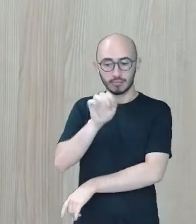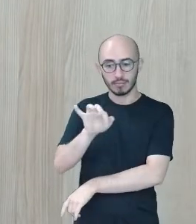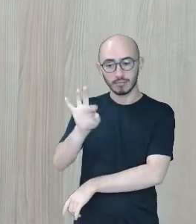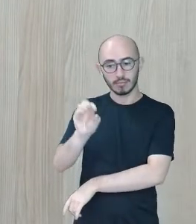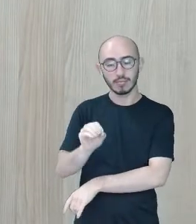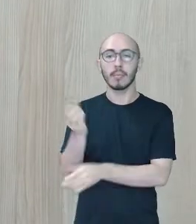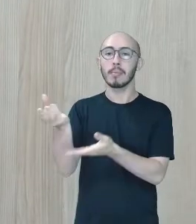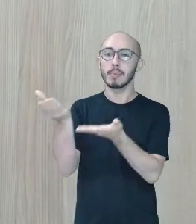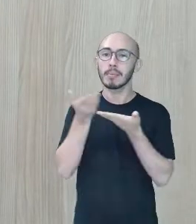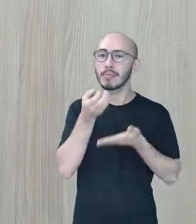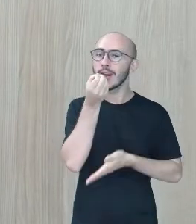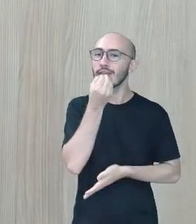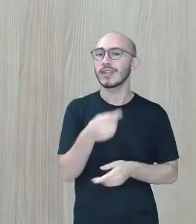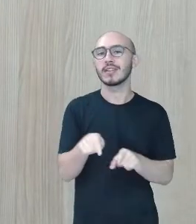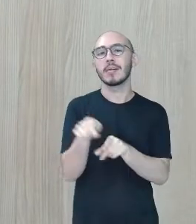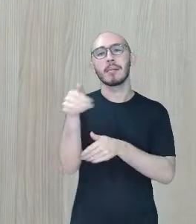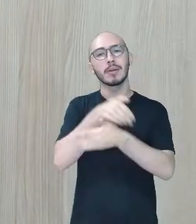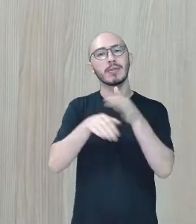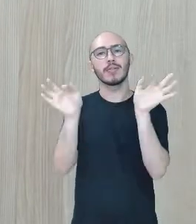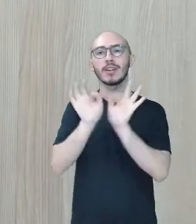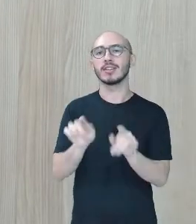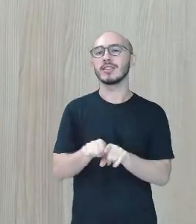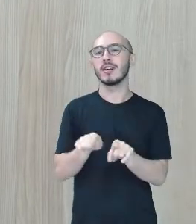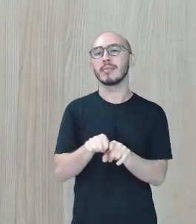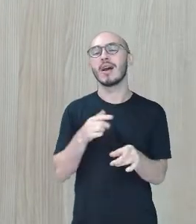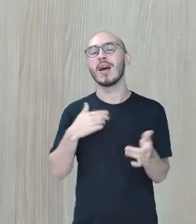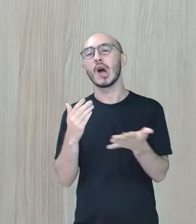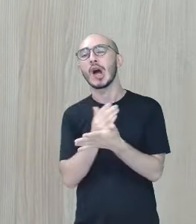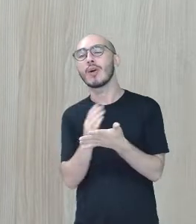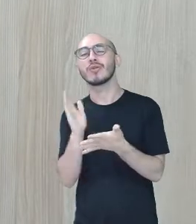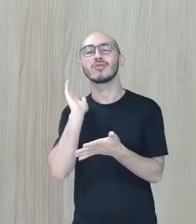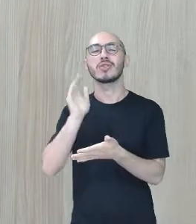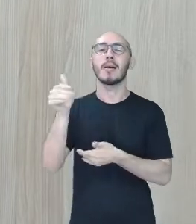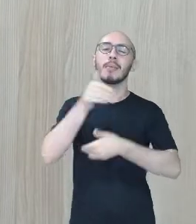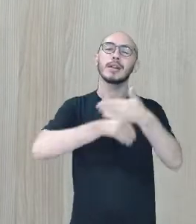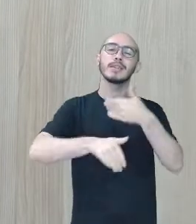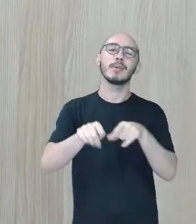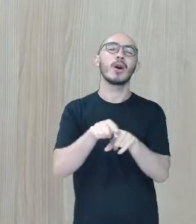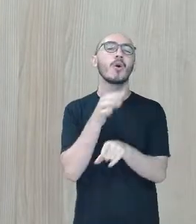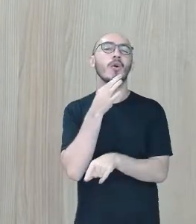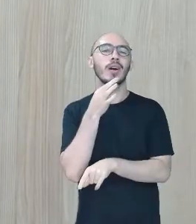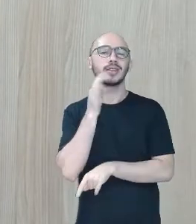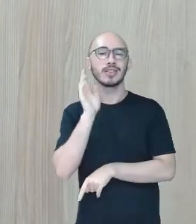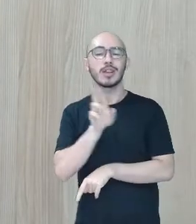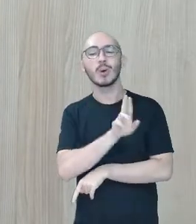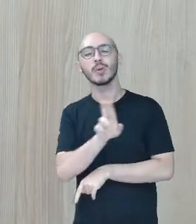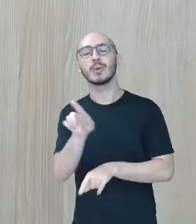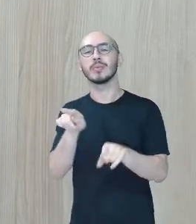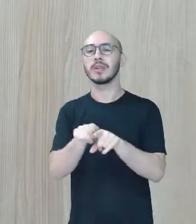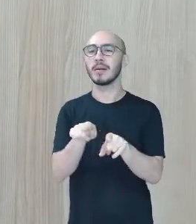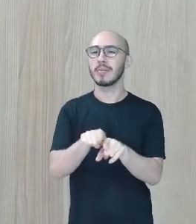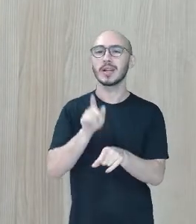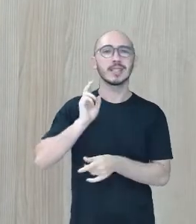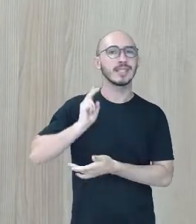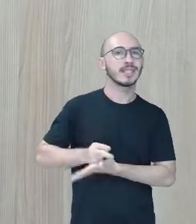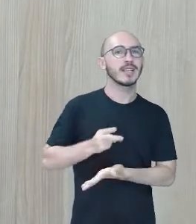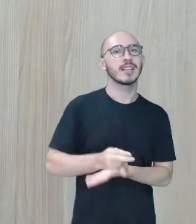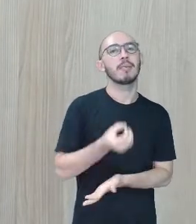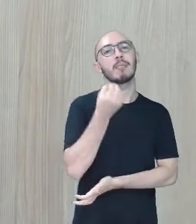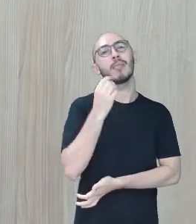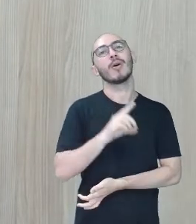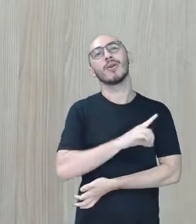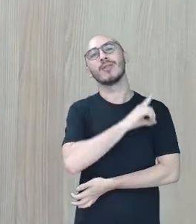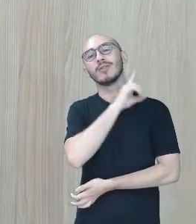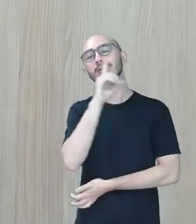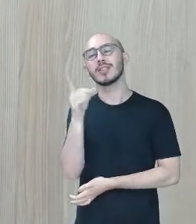feliz com a sua participação. E nomes que são mais frequentes, como a Maria, como a Caroline, como o Diógenes, que dá bom dia pra gente